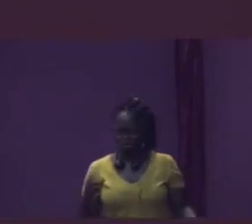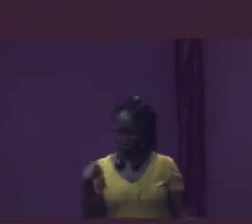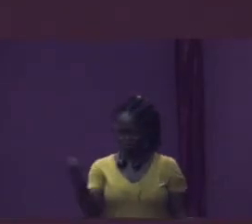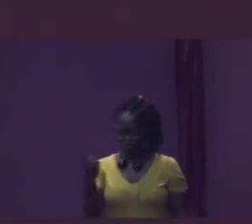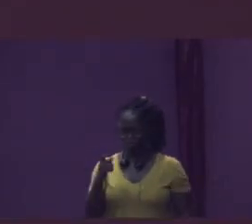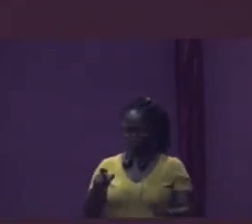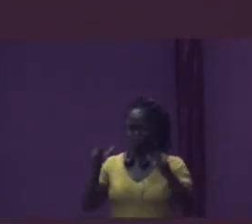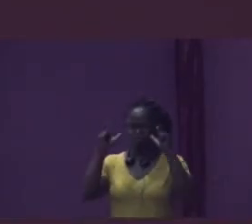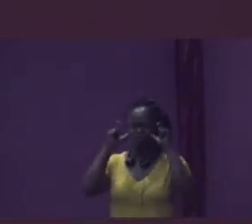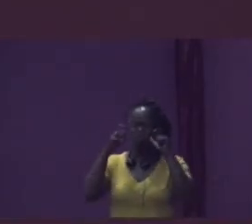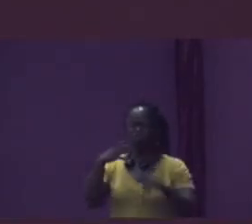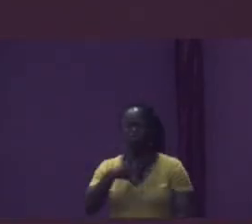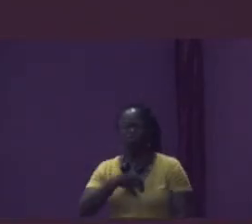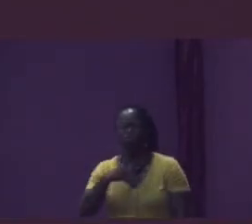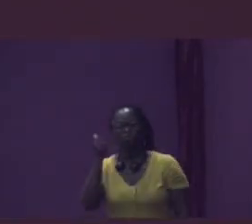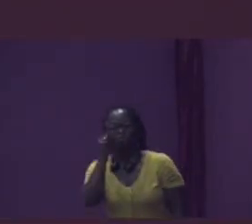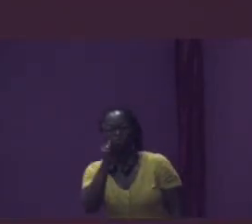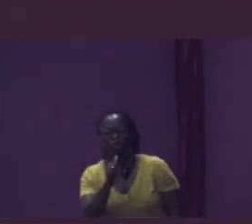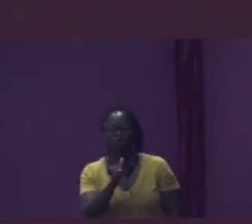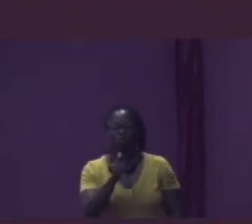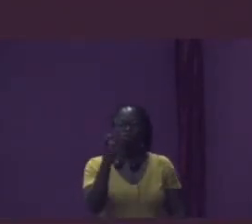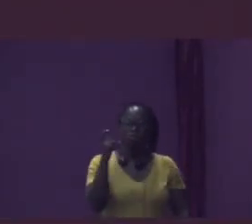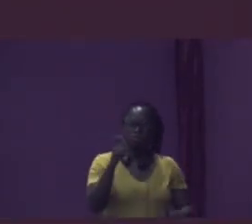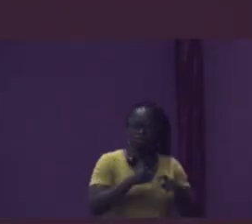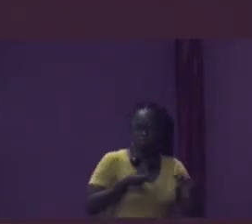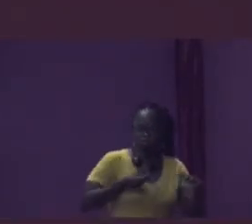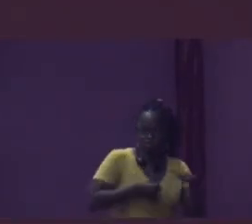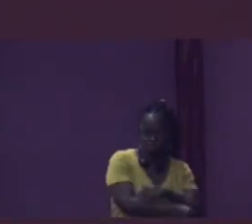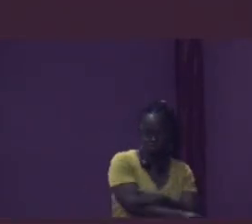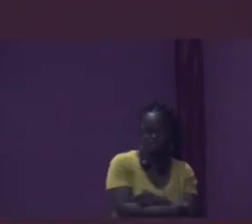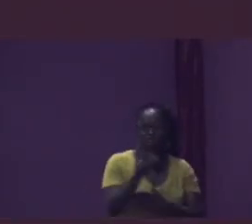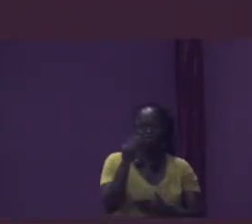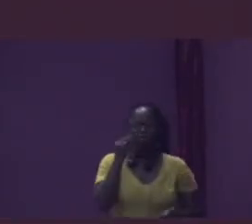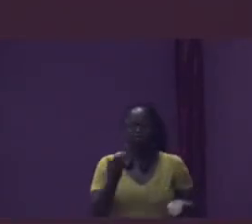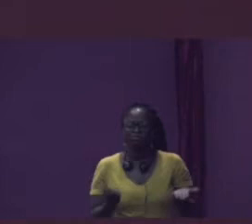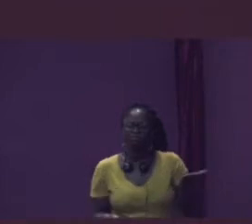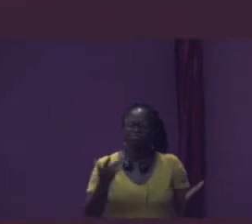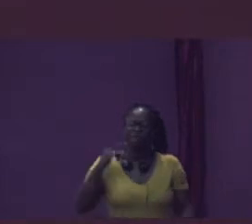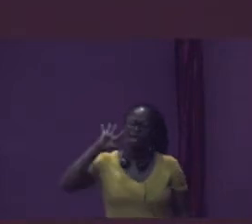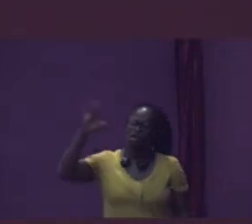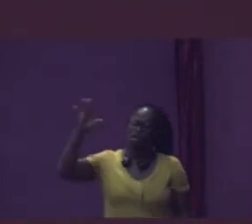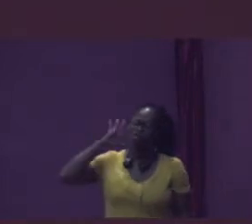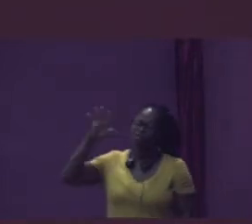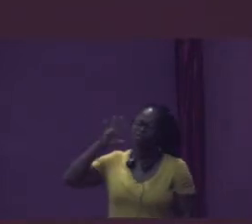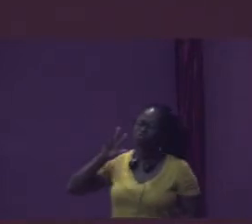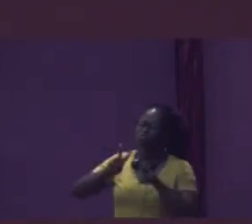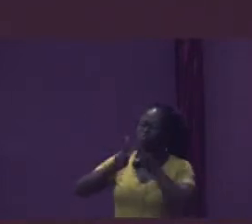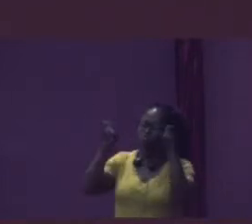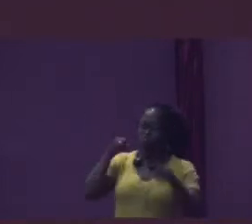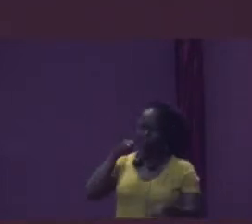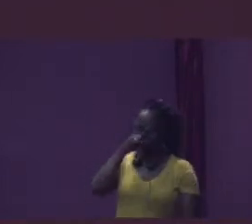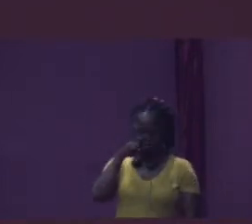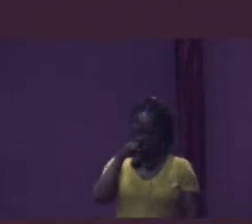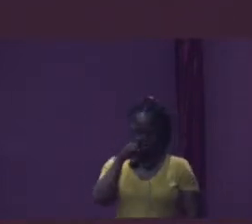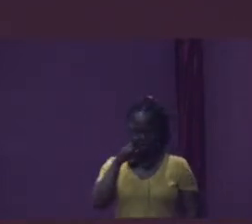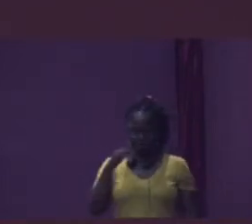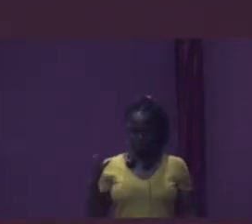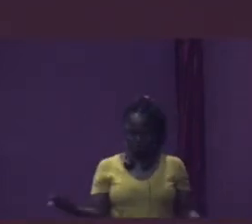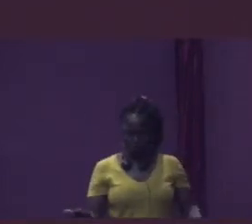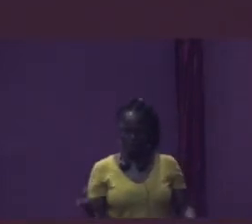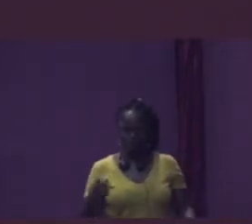para as maneiras pelas quais mulheres e médicos obstetras equilibram riscos. No entanto, como analisam Cox